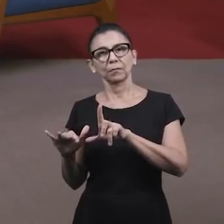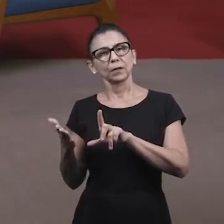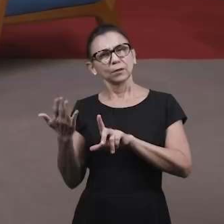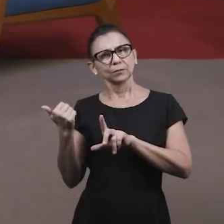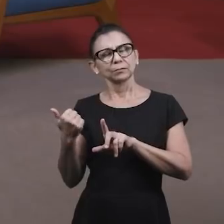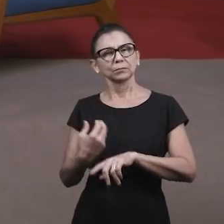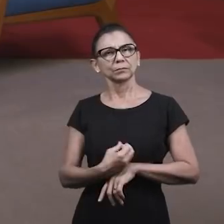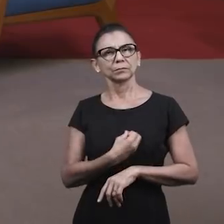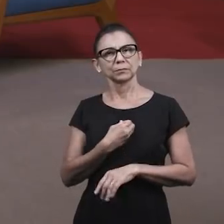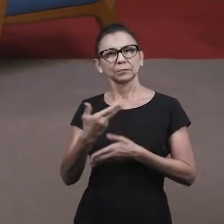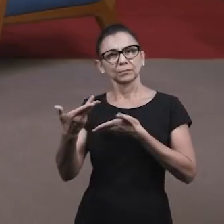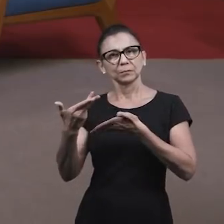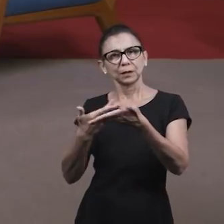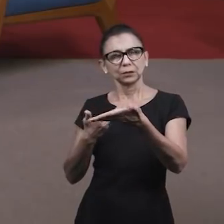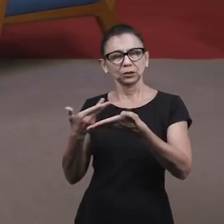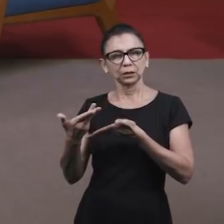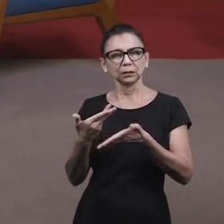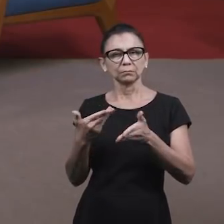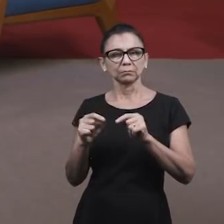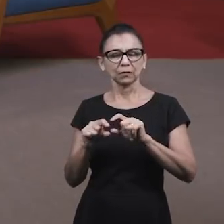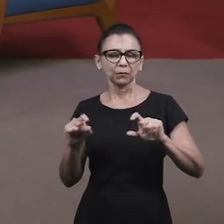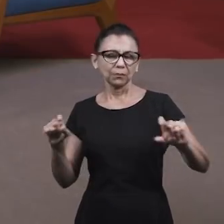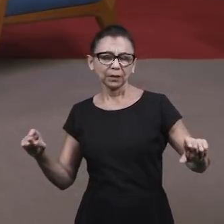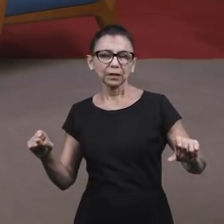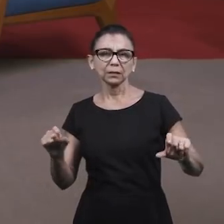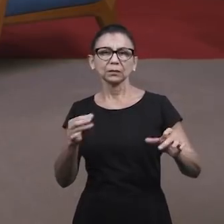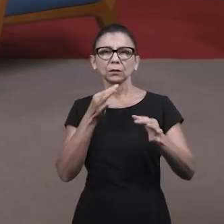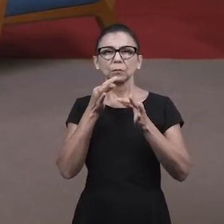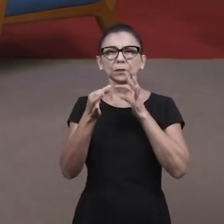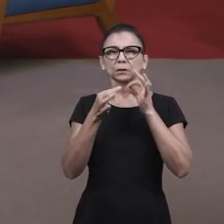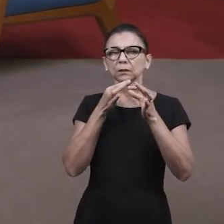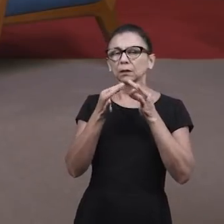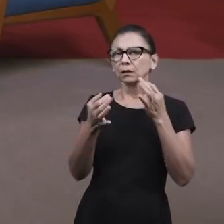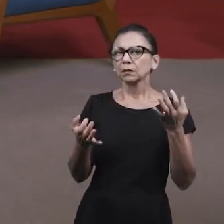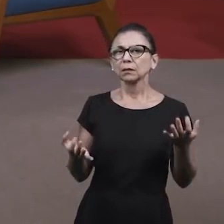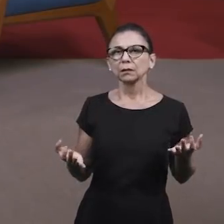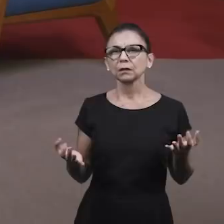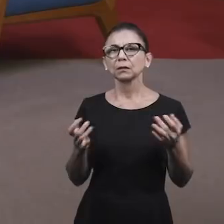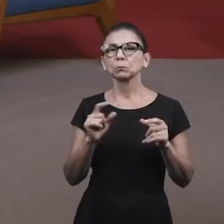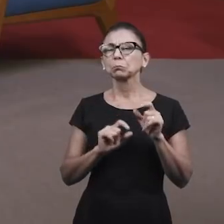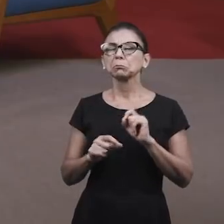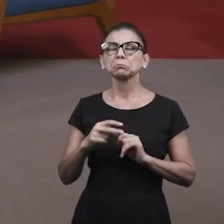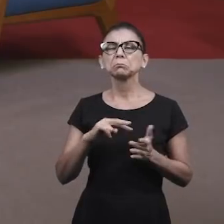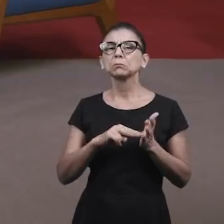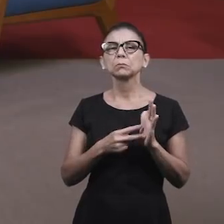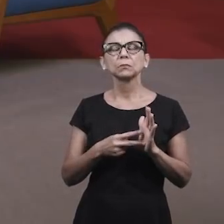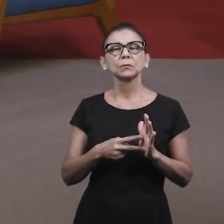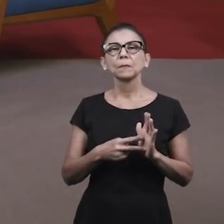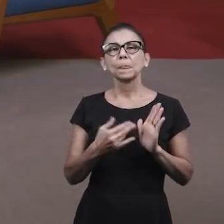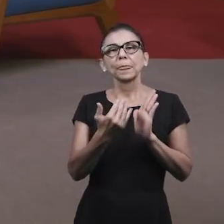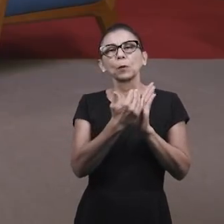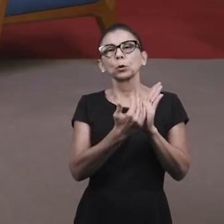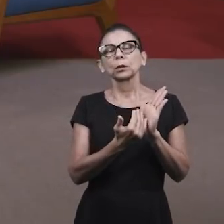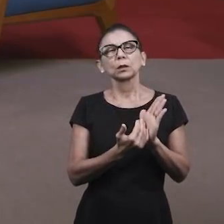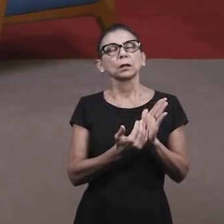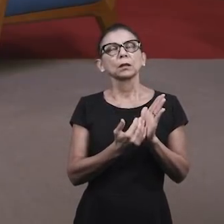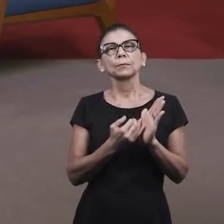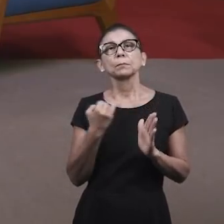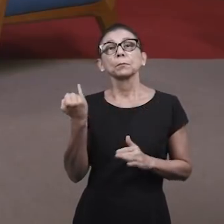minha família, pois temos nos alimentado do aprendizado da palavra de Deus e descoberto os mistérios dessa